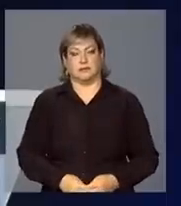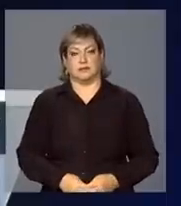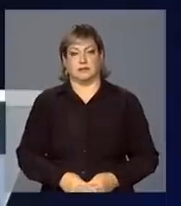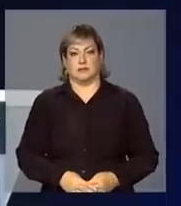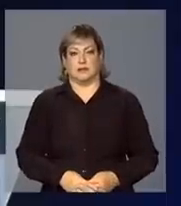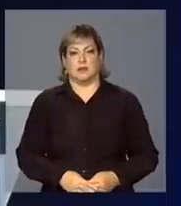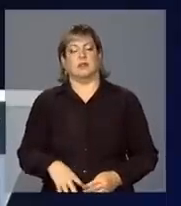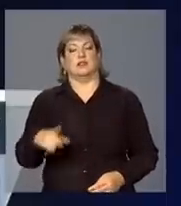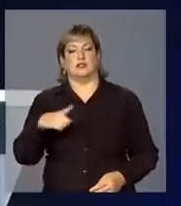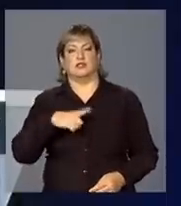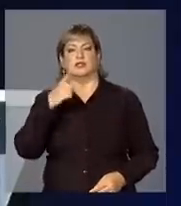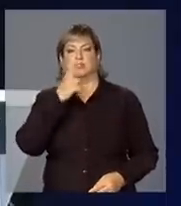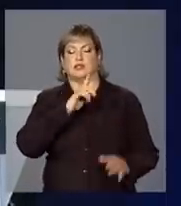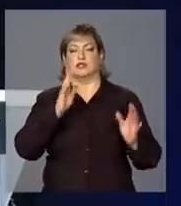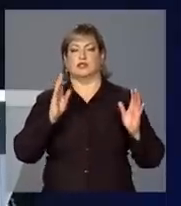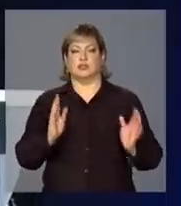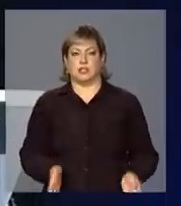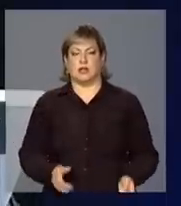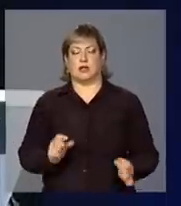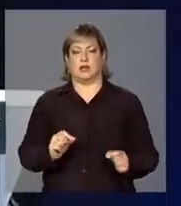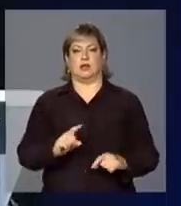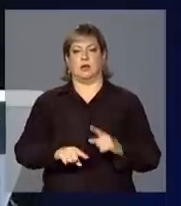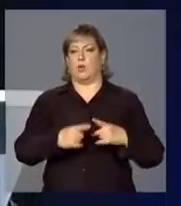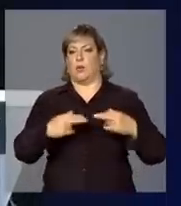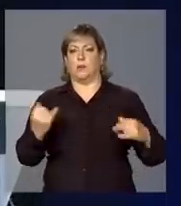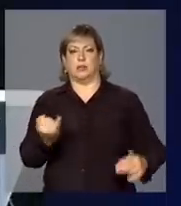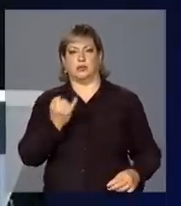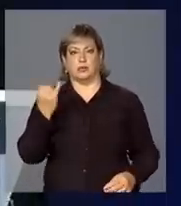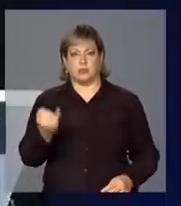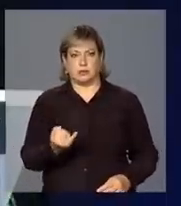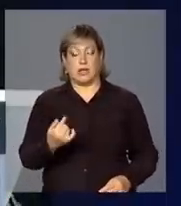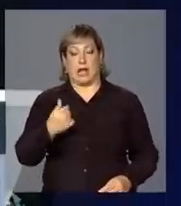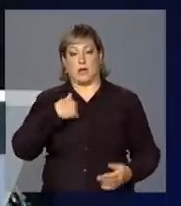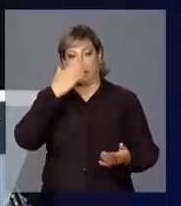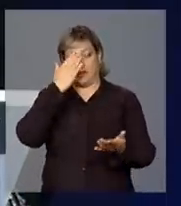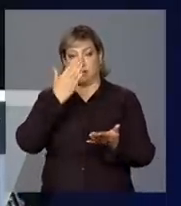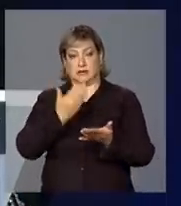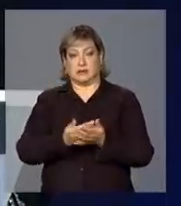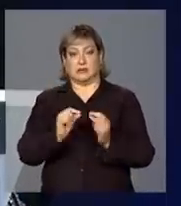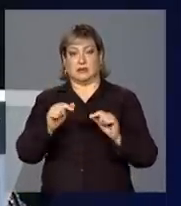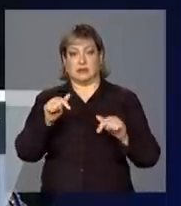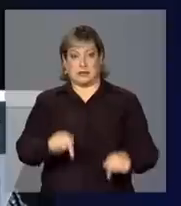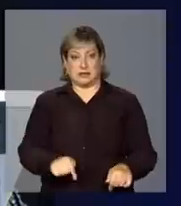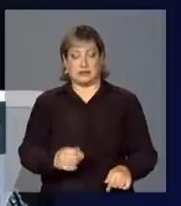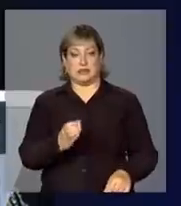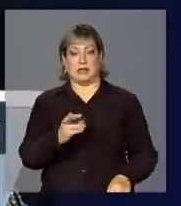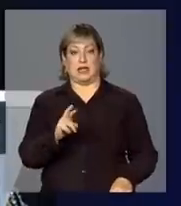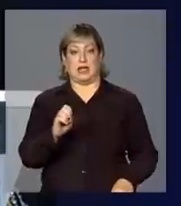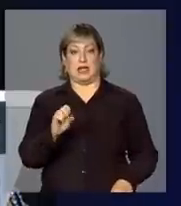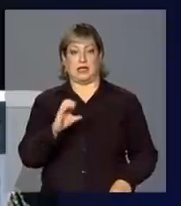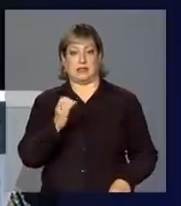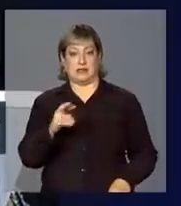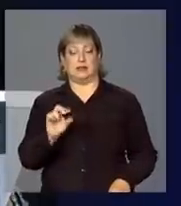Tiveram acesso a mecanismos importantes. Eu acredito que o Crescer, que é o programa de